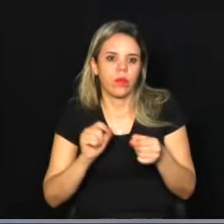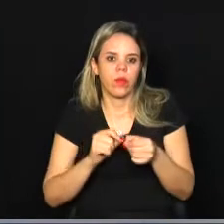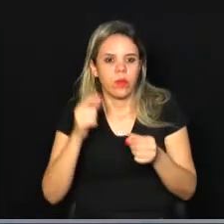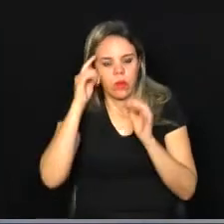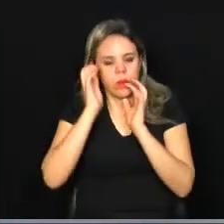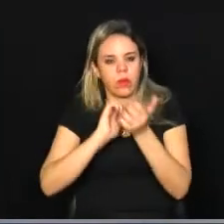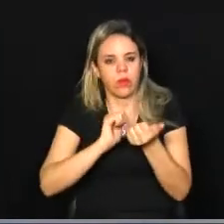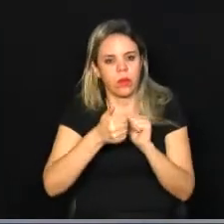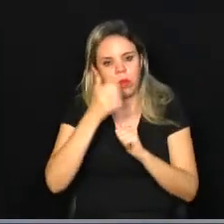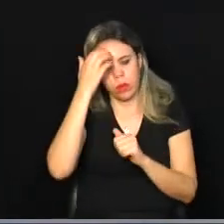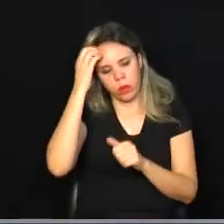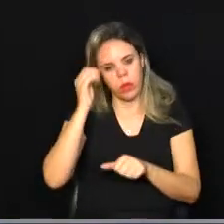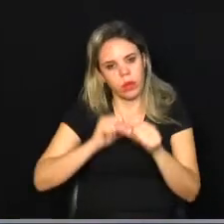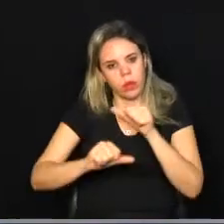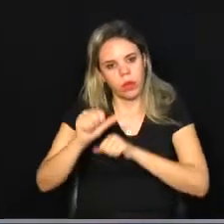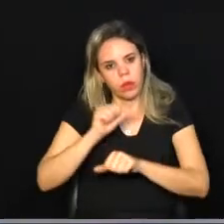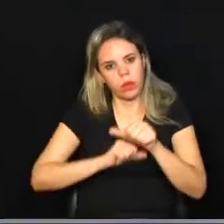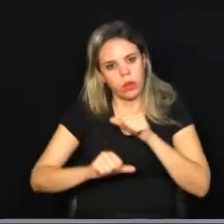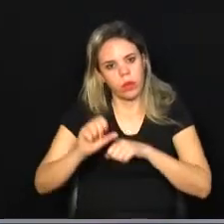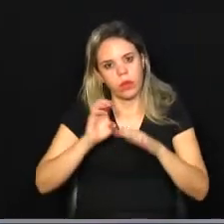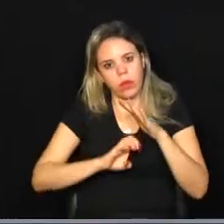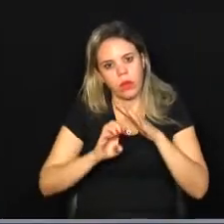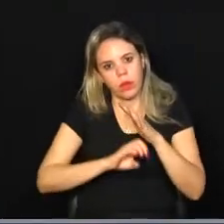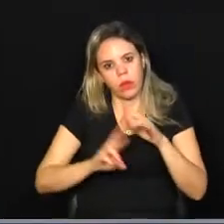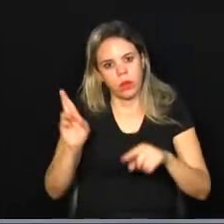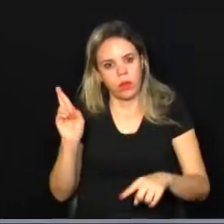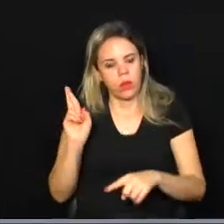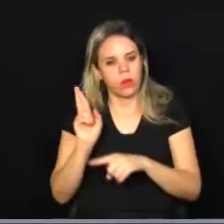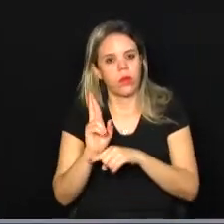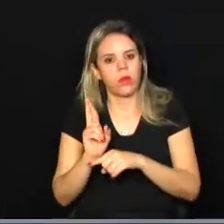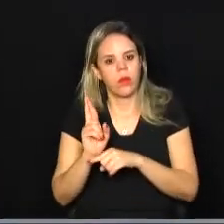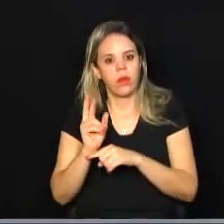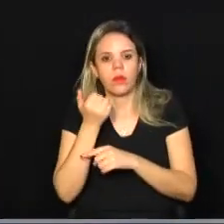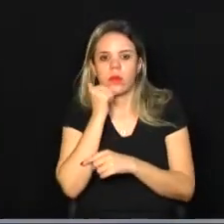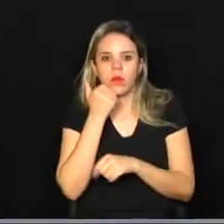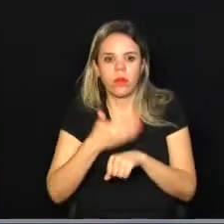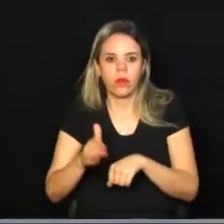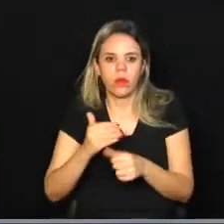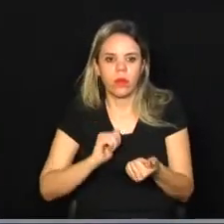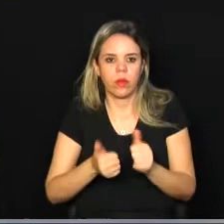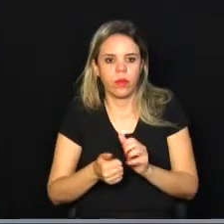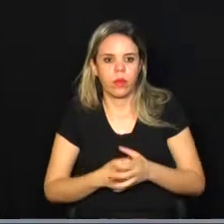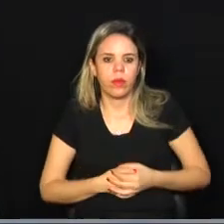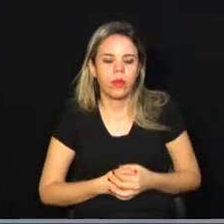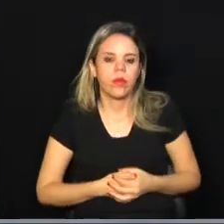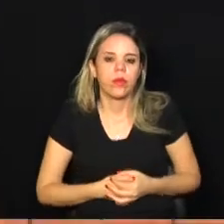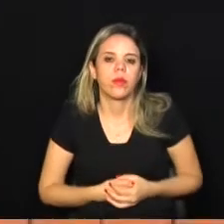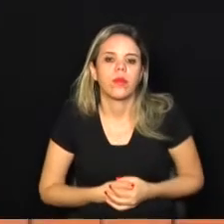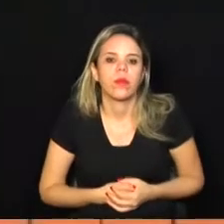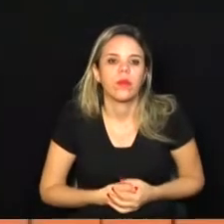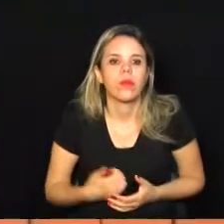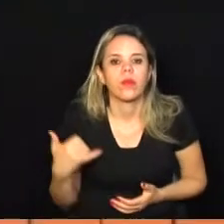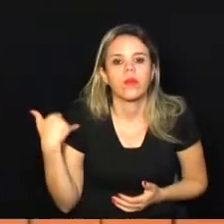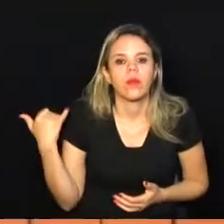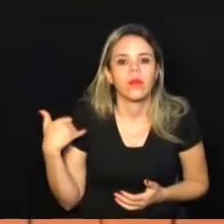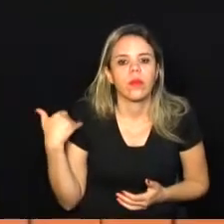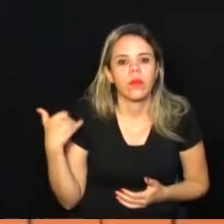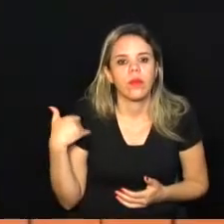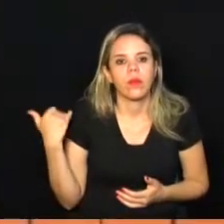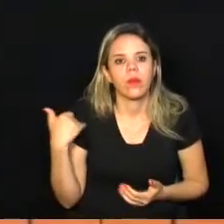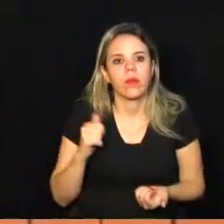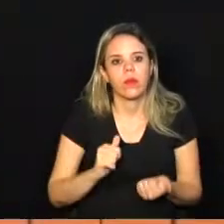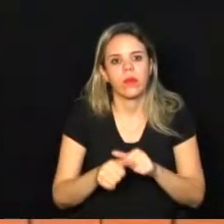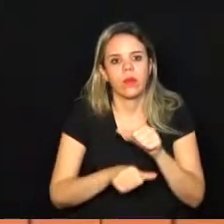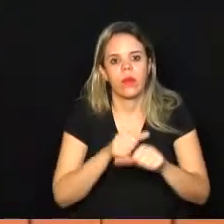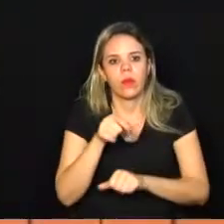Neurosport se torne uma empresa referente em neurociência aplicada ao esporte. A idade do atleta